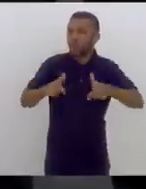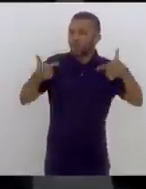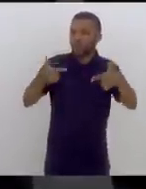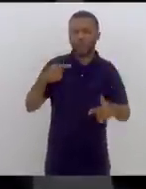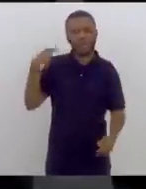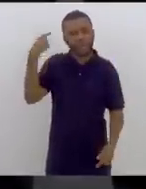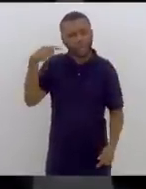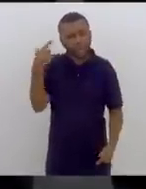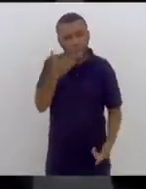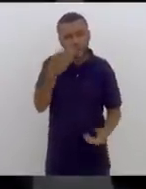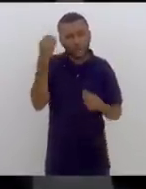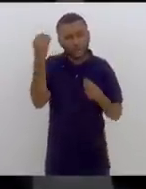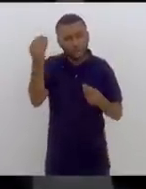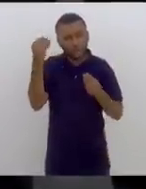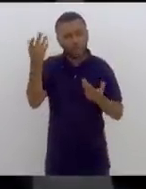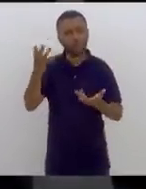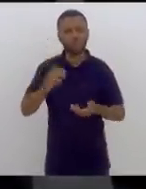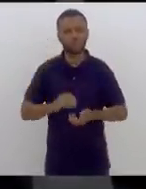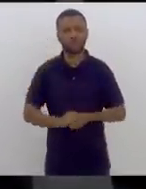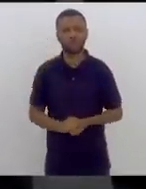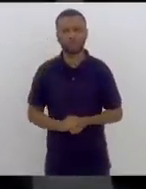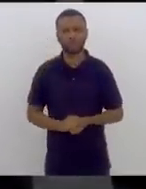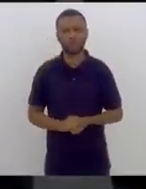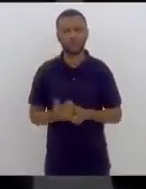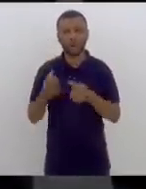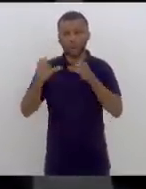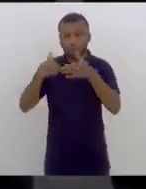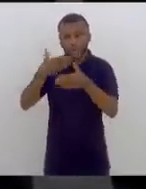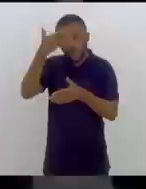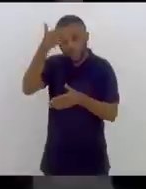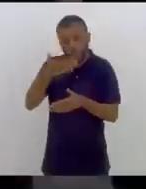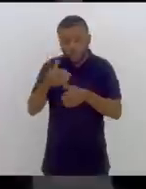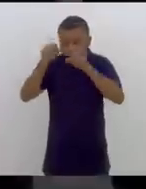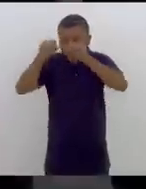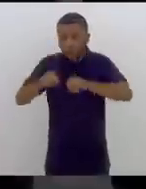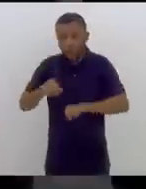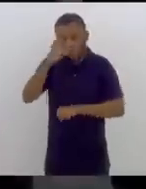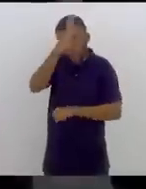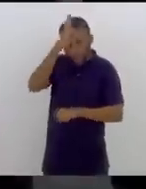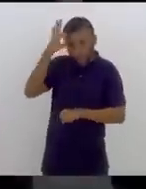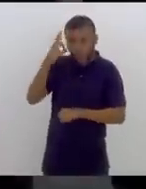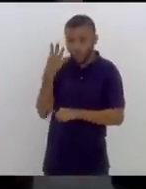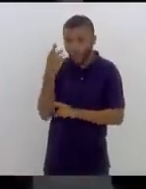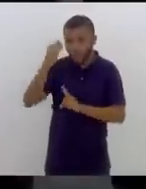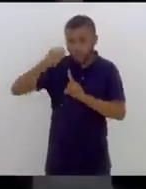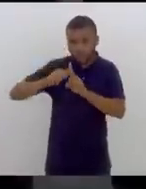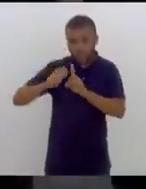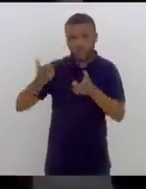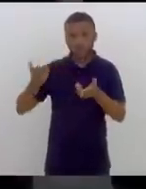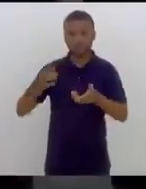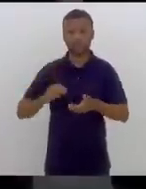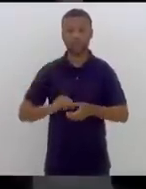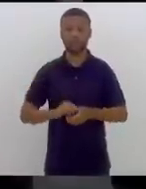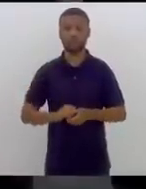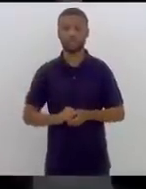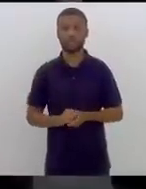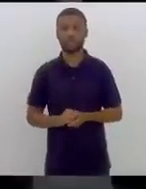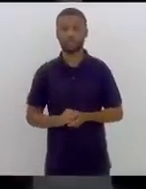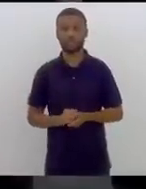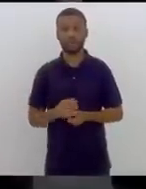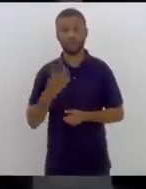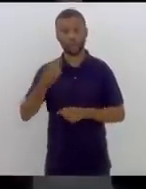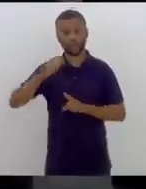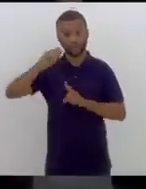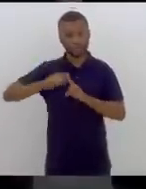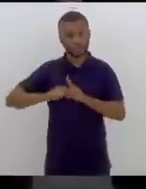pelo amor de Deus o conselho provou a minha inocência e eu com quatro meses quatro